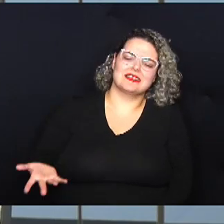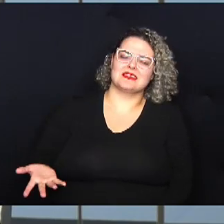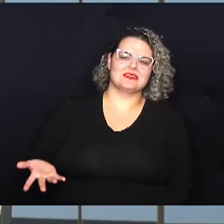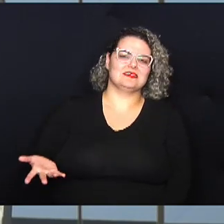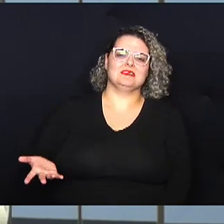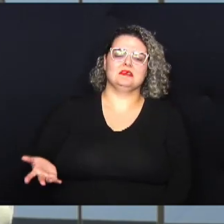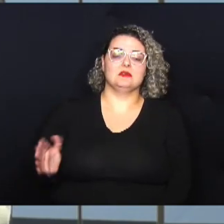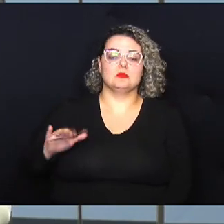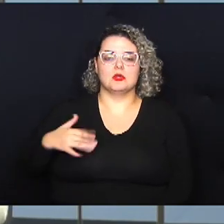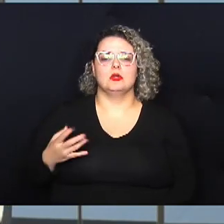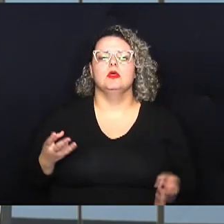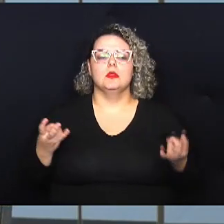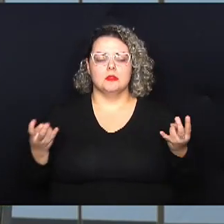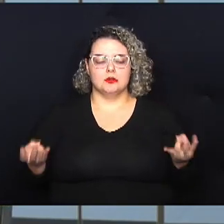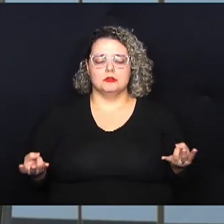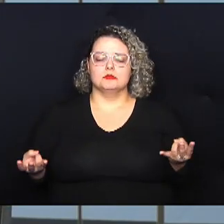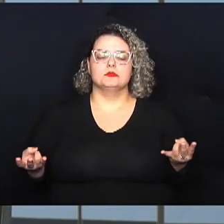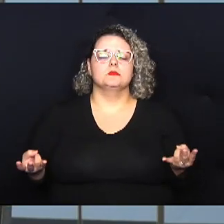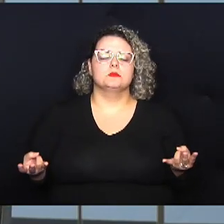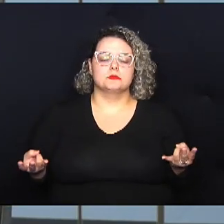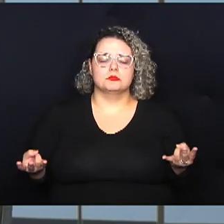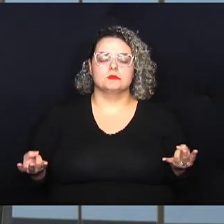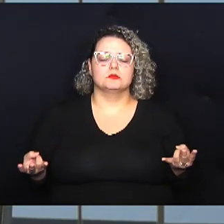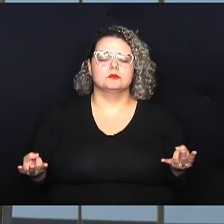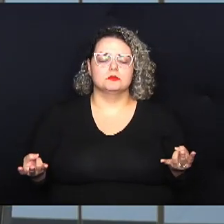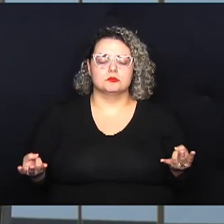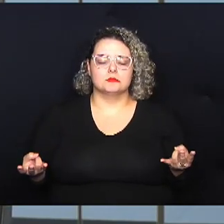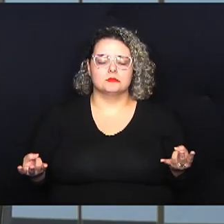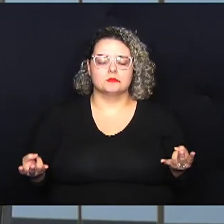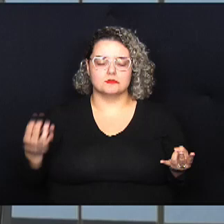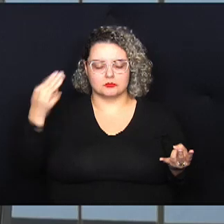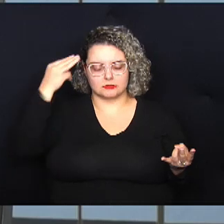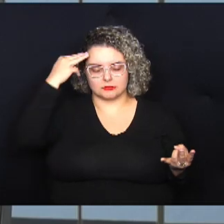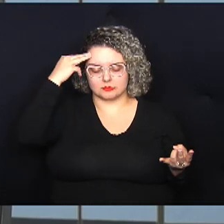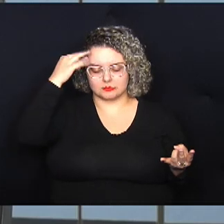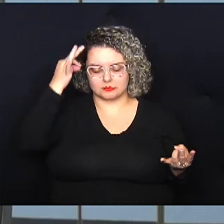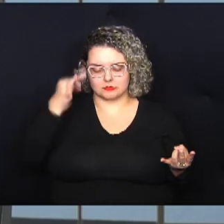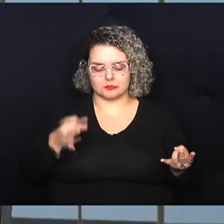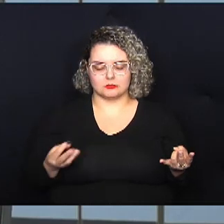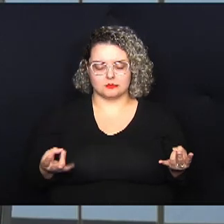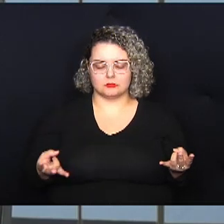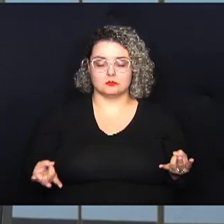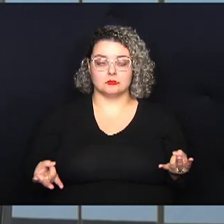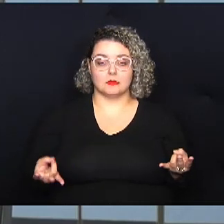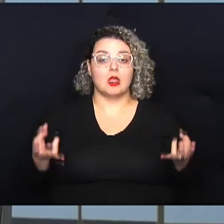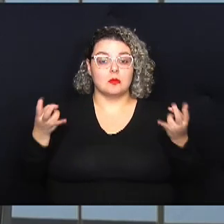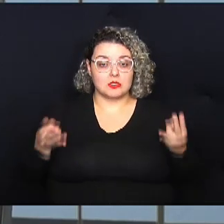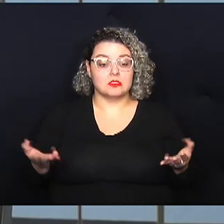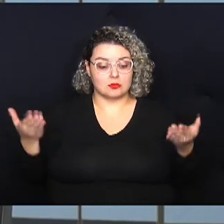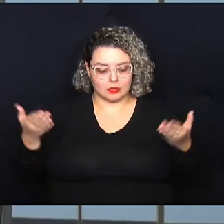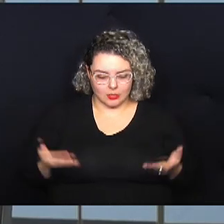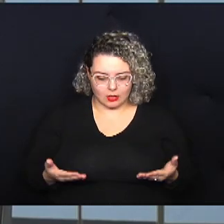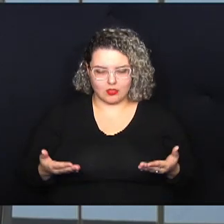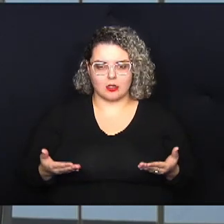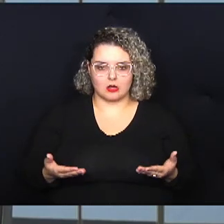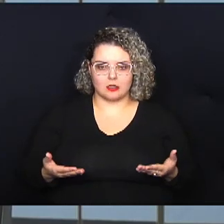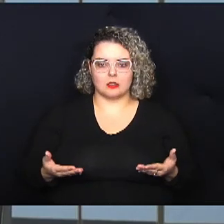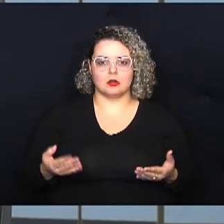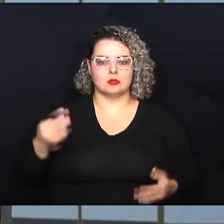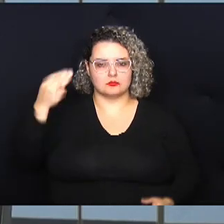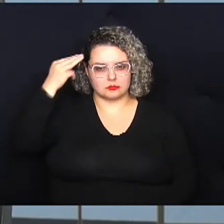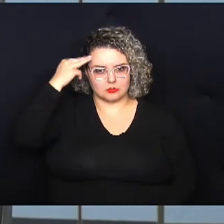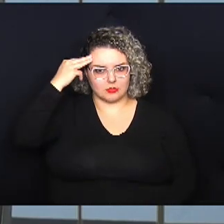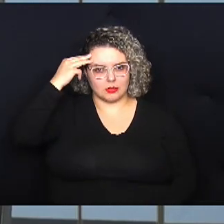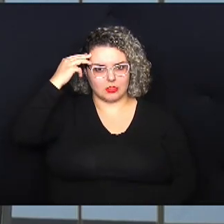aquela meditação de manhã, você já centrou a sua mente, porque a meditação é trazer você para o hoje, para o agora. Porque a nossa mente, ela vive